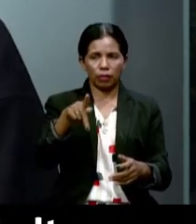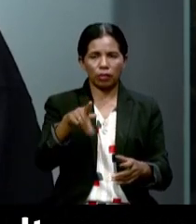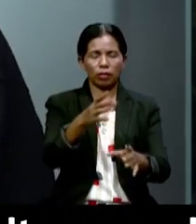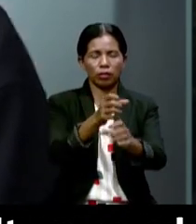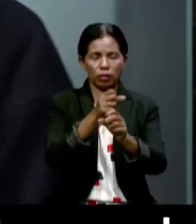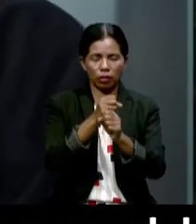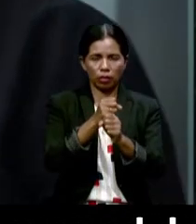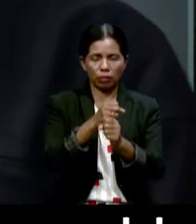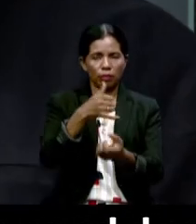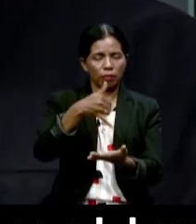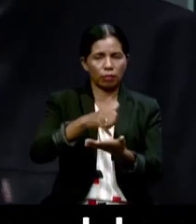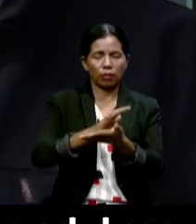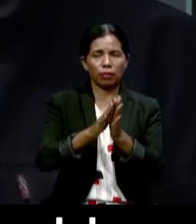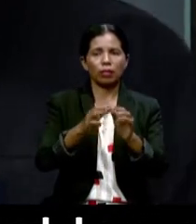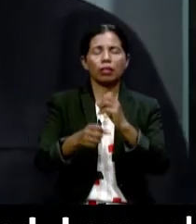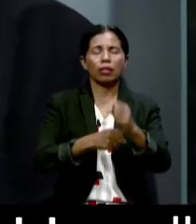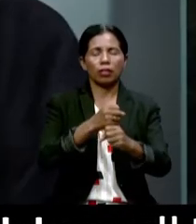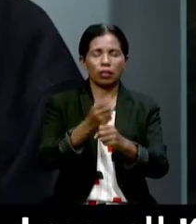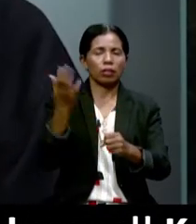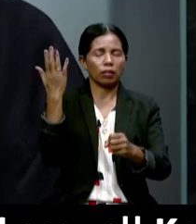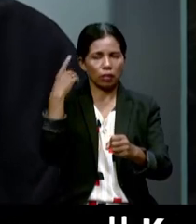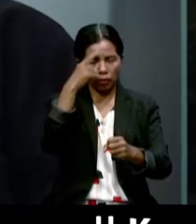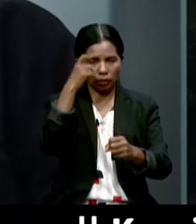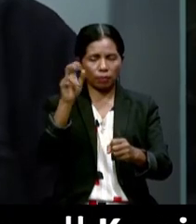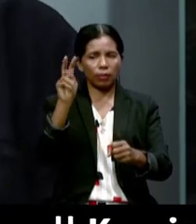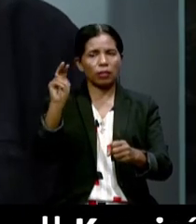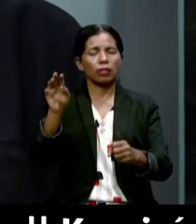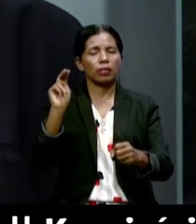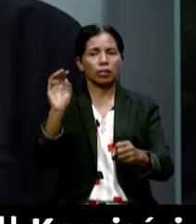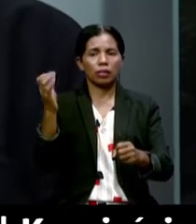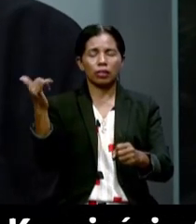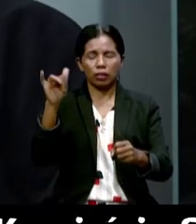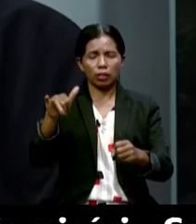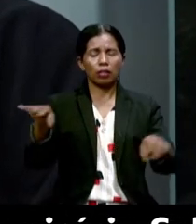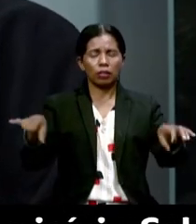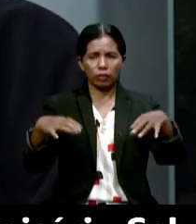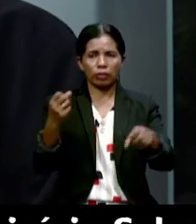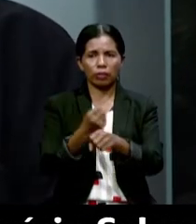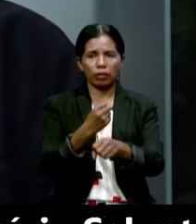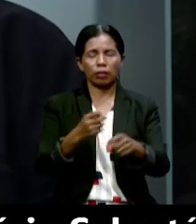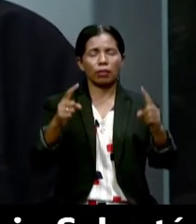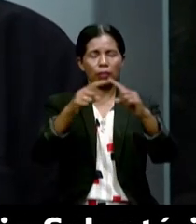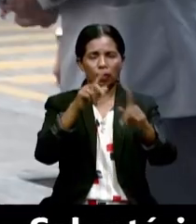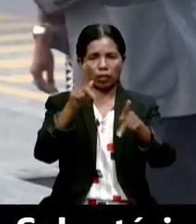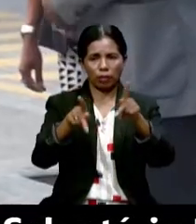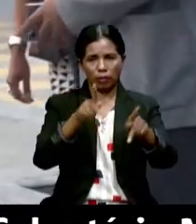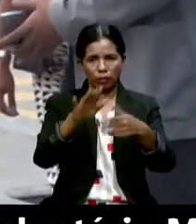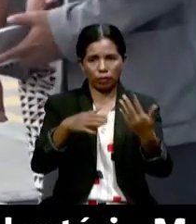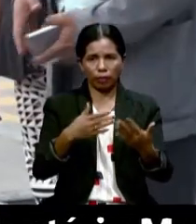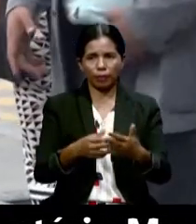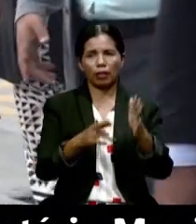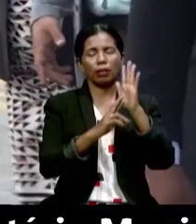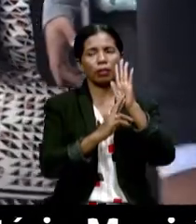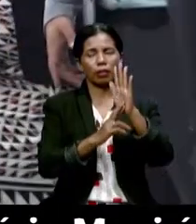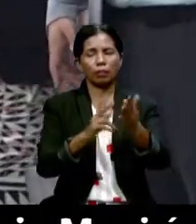no rua Catolo Liuvan tamo sirenia servisu macas ba humanidade. Representante Programa